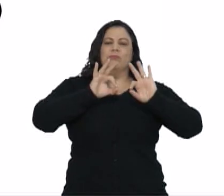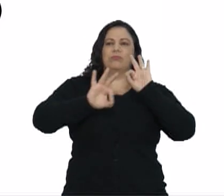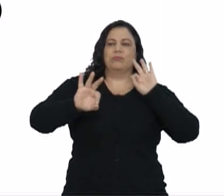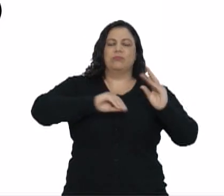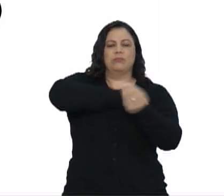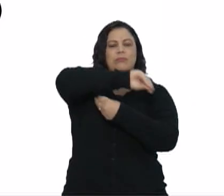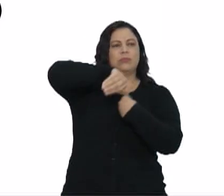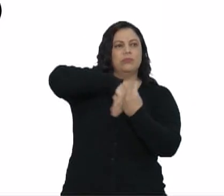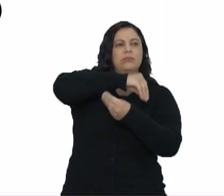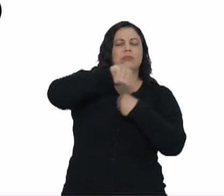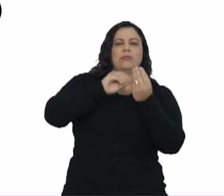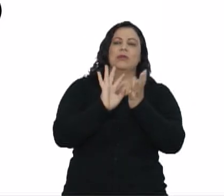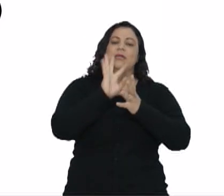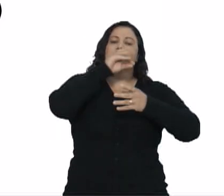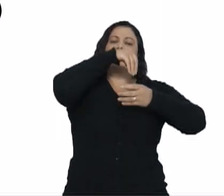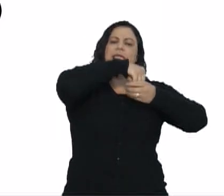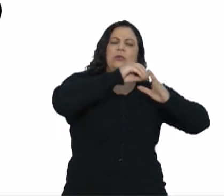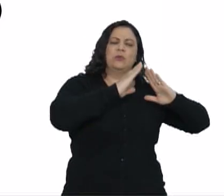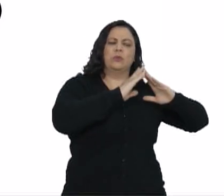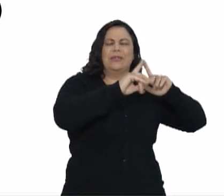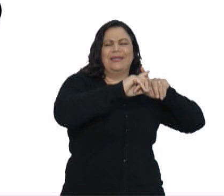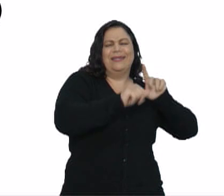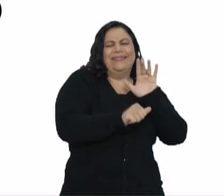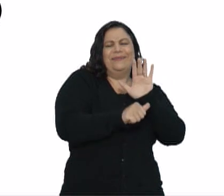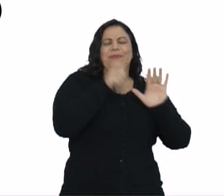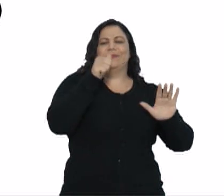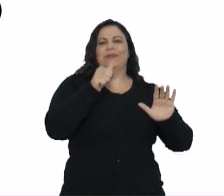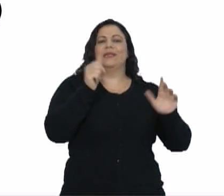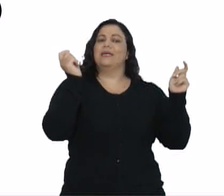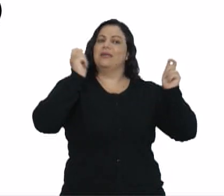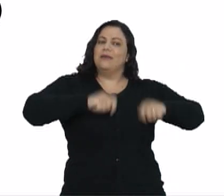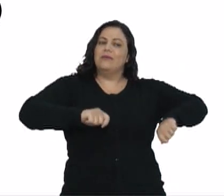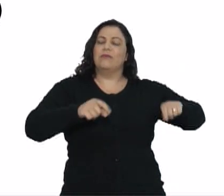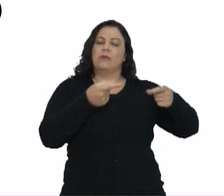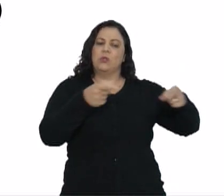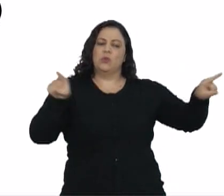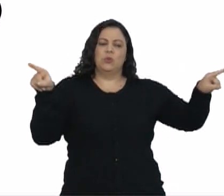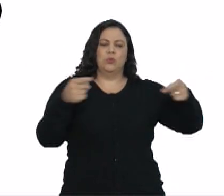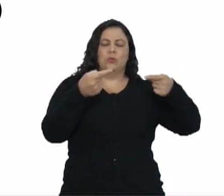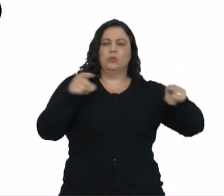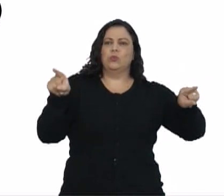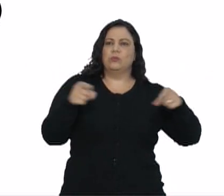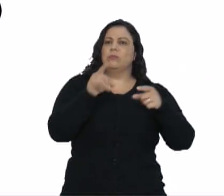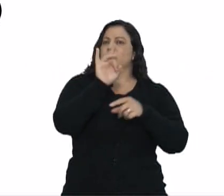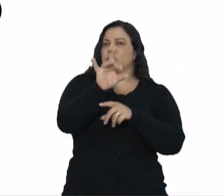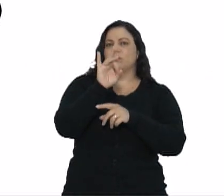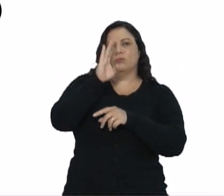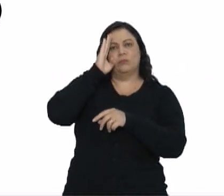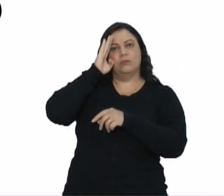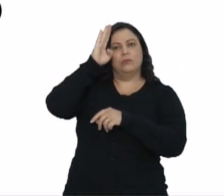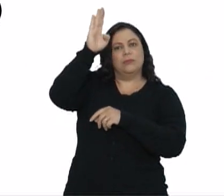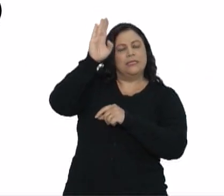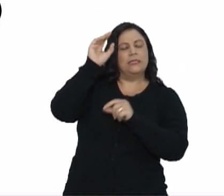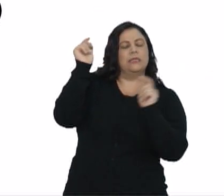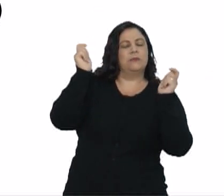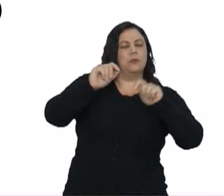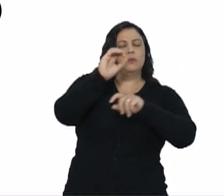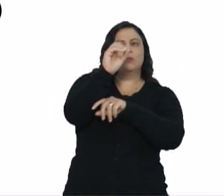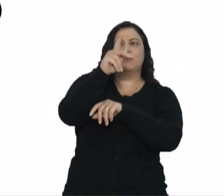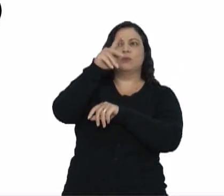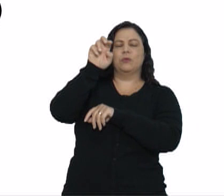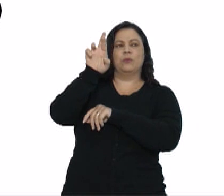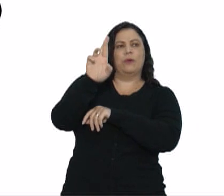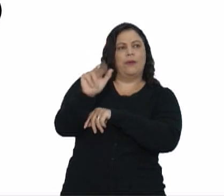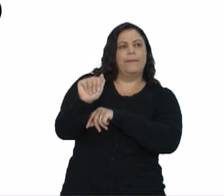da ópera na igreja, fez a orquestra de ópera, uma orquestra só para tocar nas óperas, representando em todo o seu